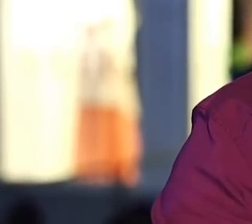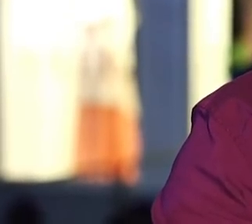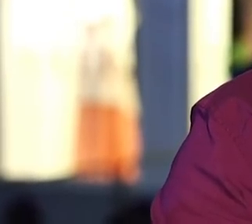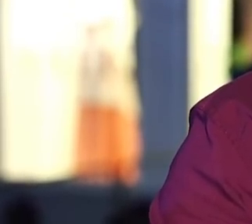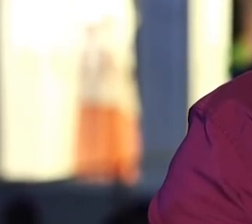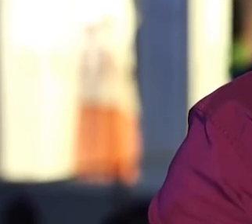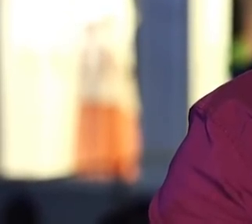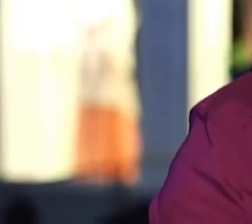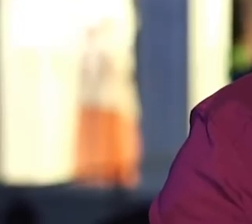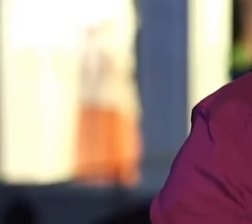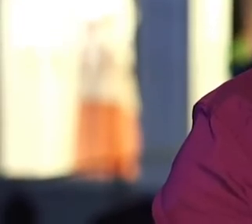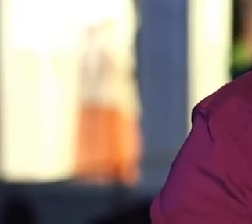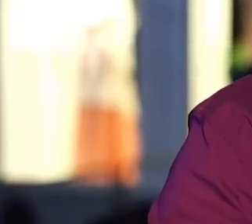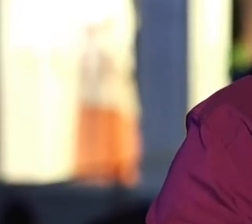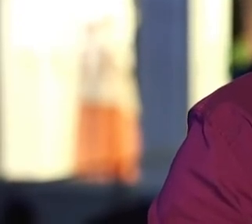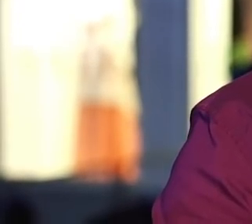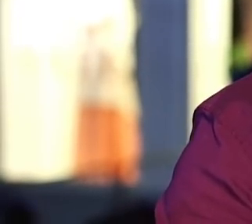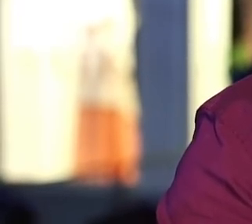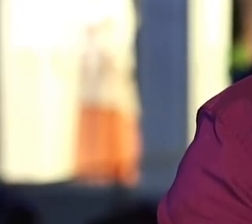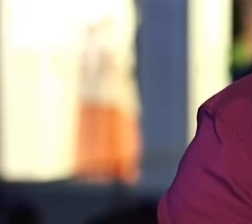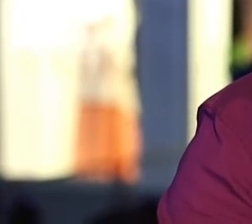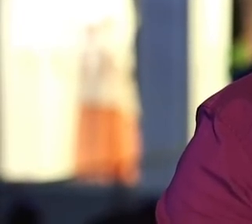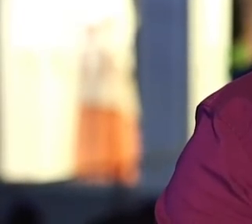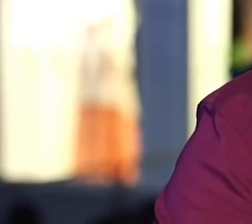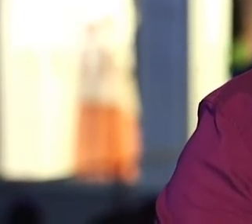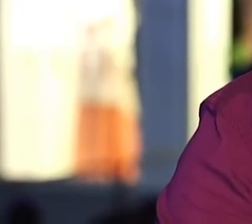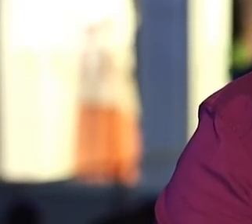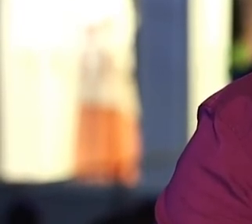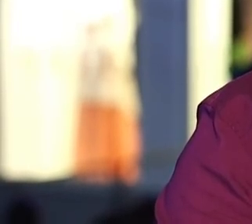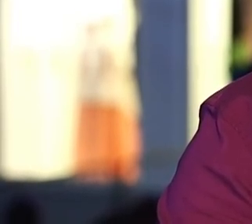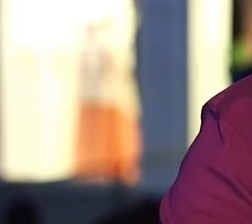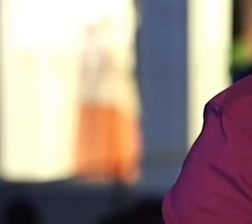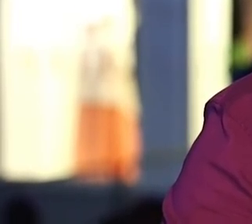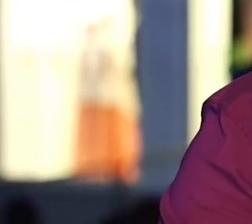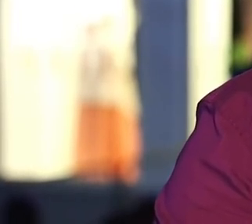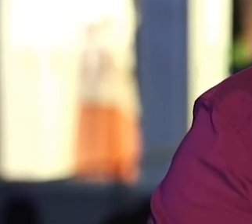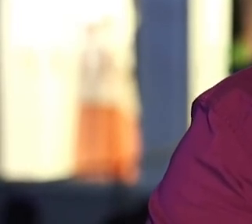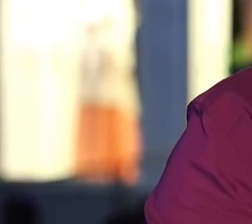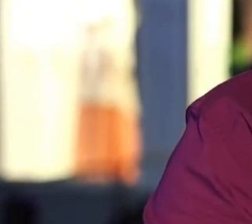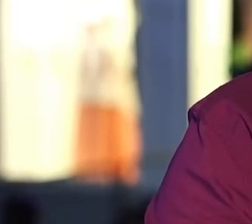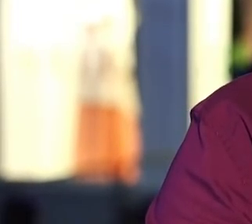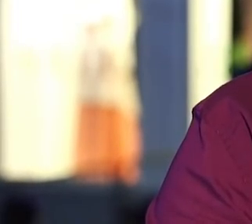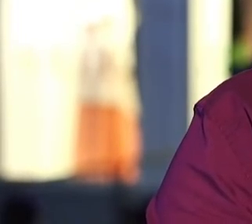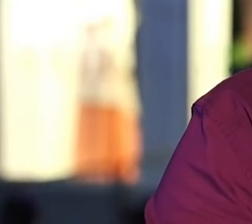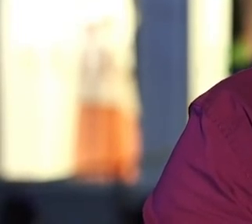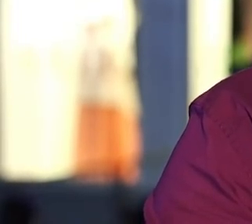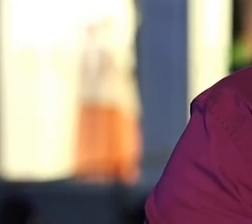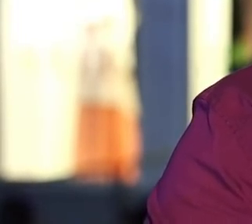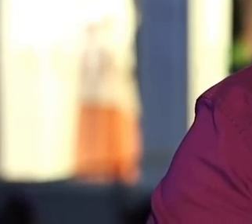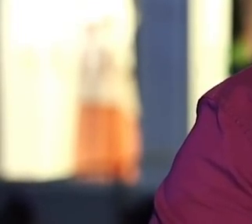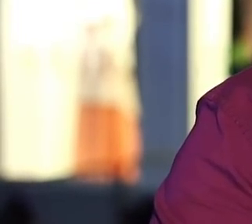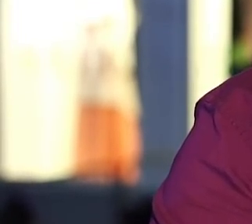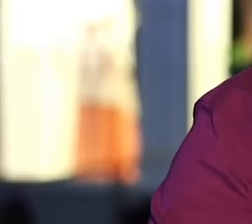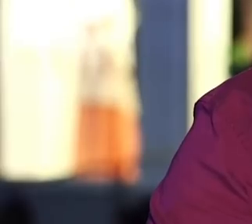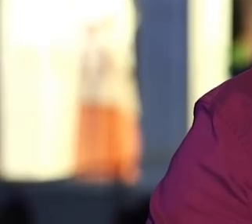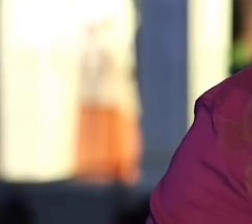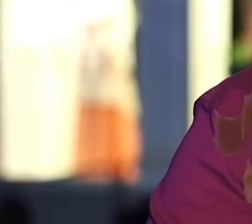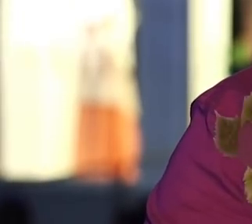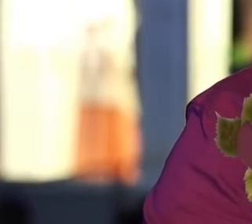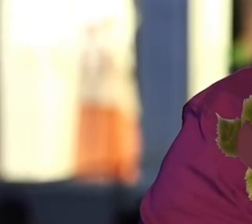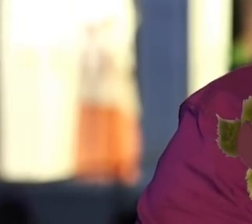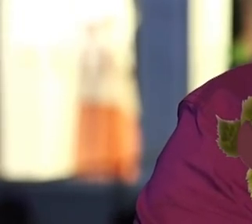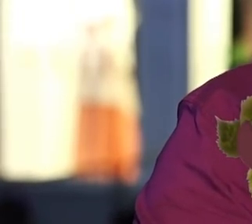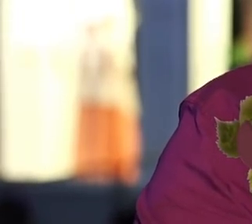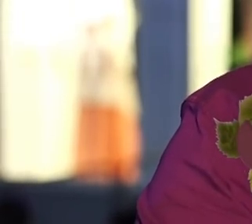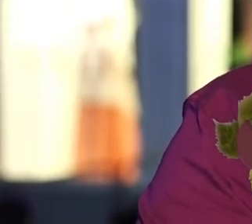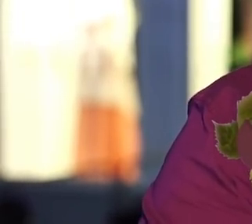diversas etnias. Que bom que você está com a gente. E que bom que permanecerá estas 2 horas próximas pela